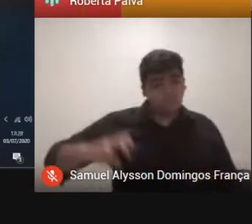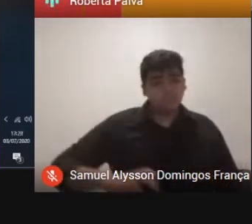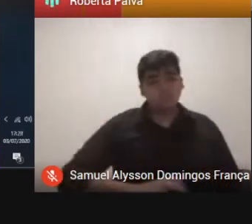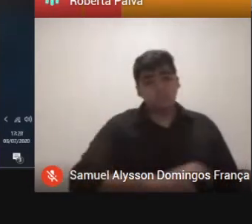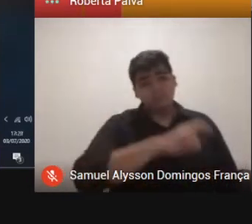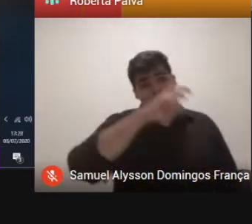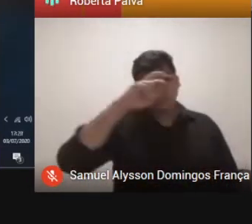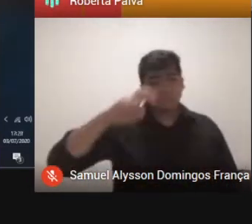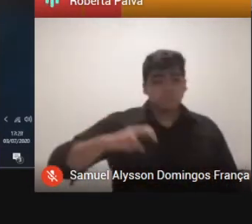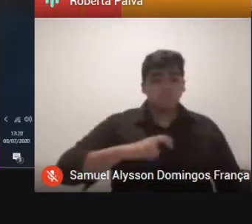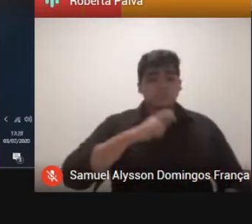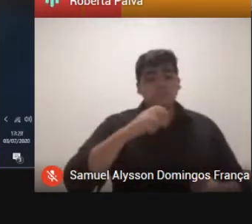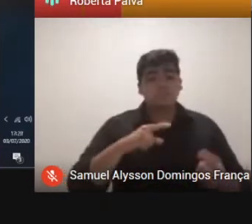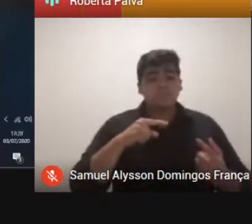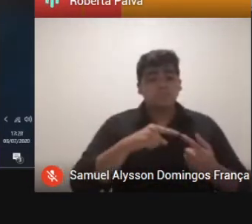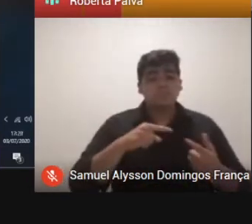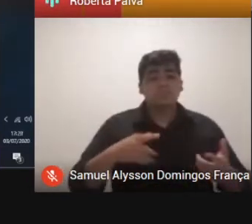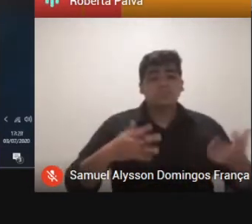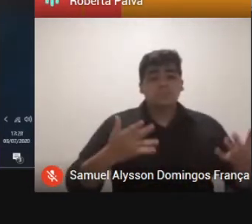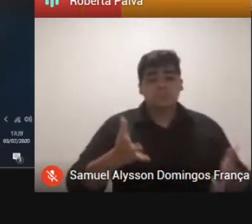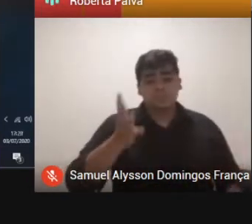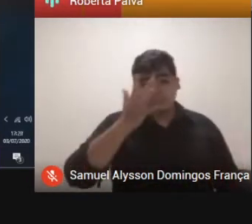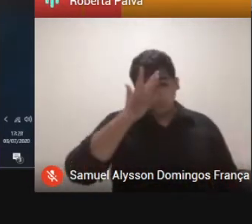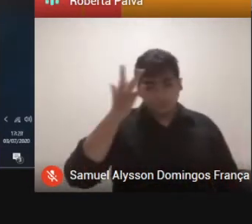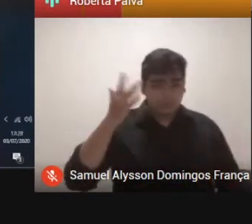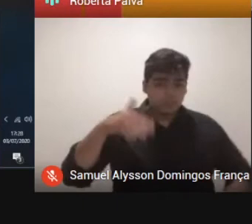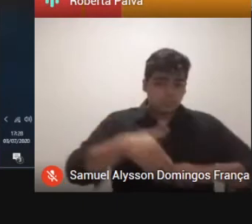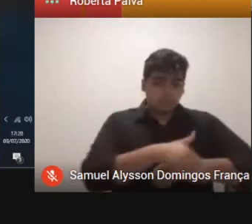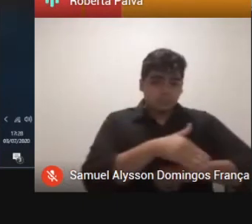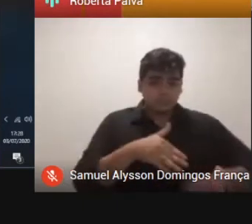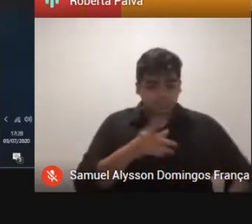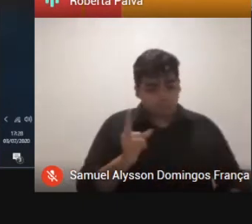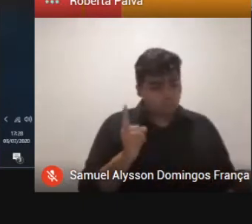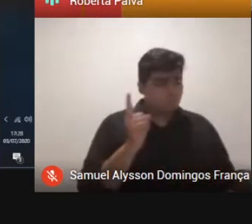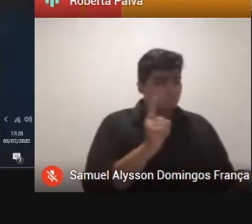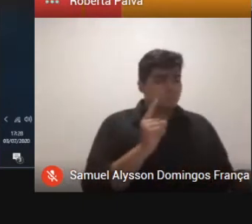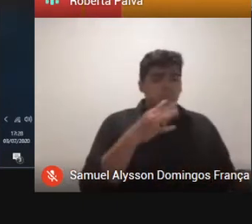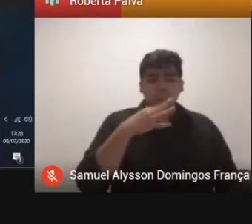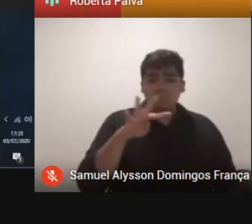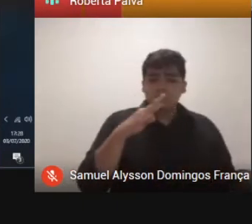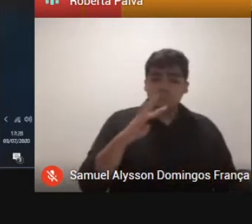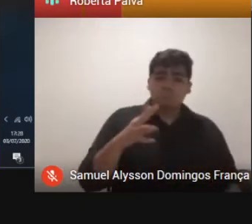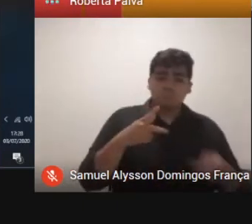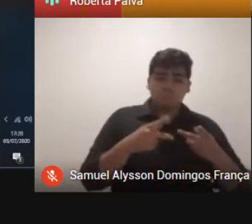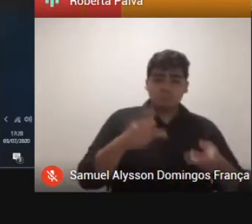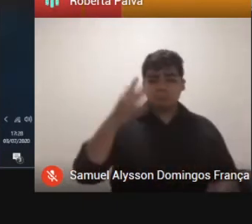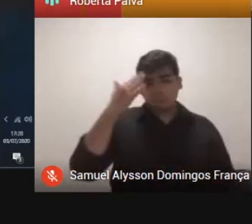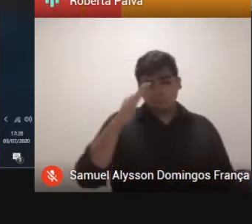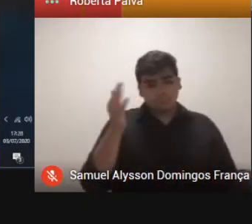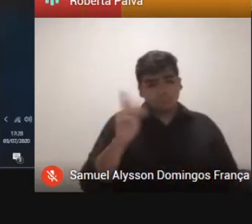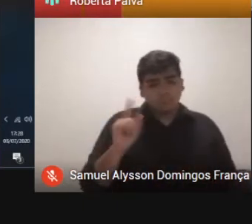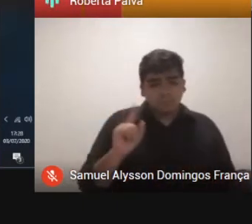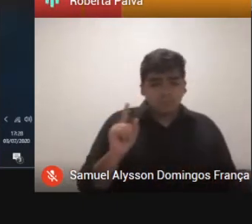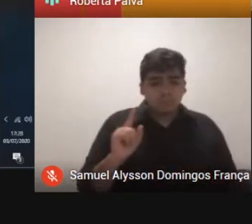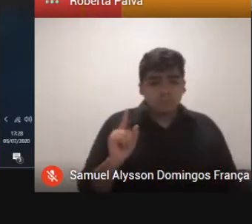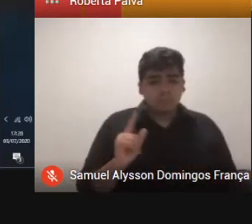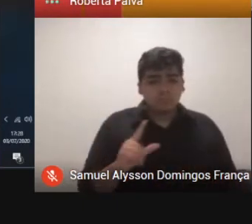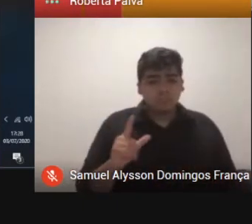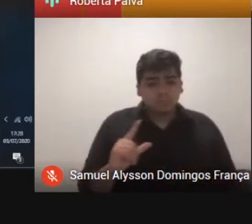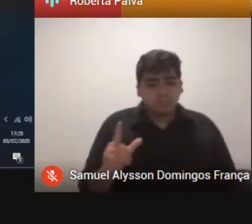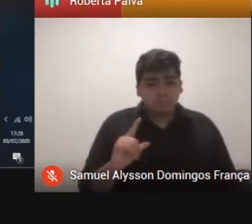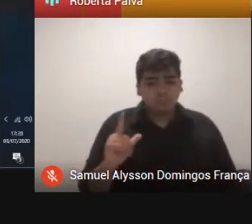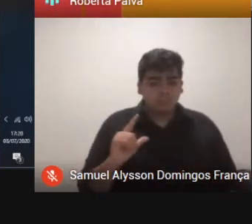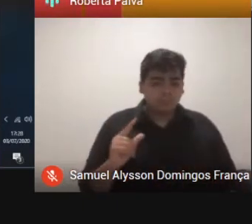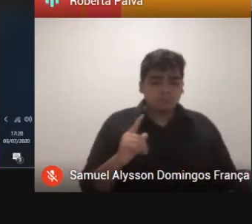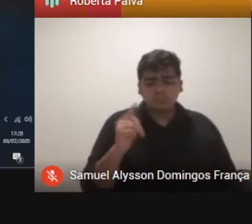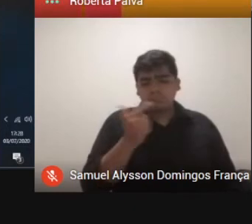As pessoas que passassem ali pela rua, que não conhecessem o projeto, que não entendessem o que é isso, no meio da vaga de estacionamento,